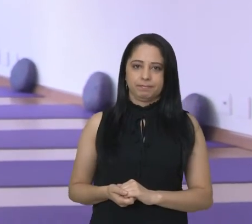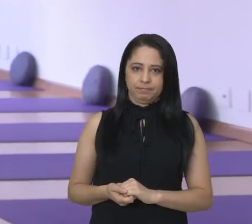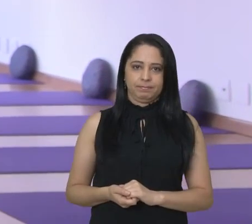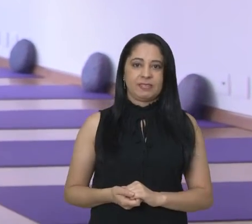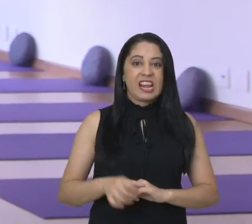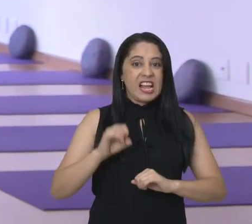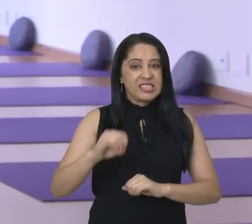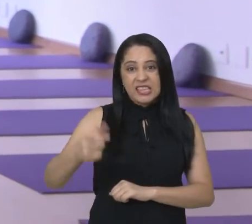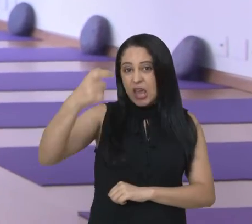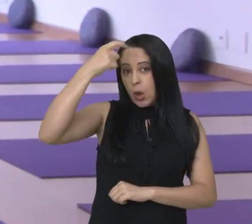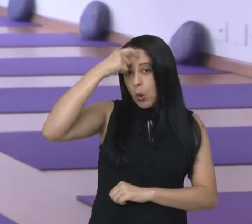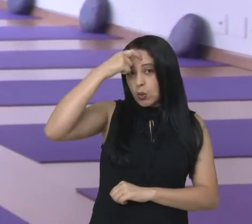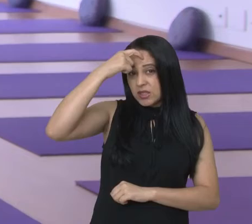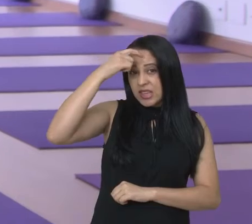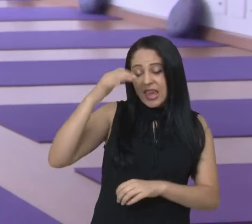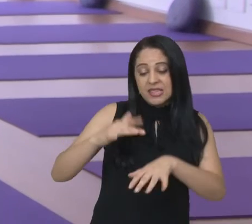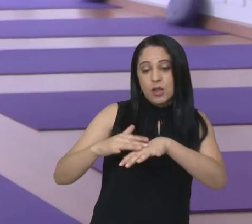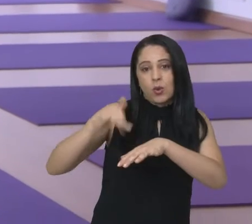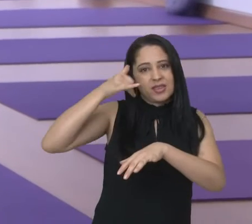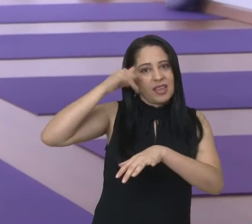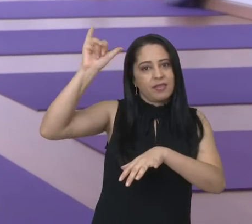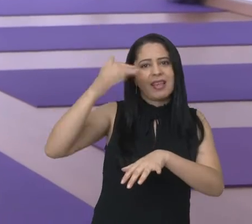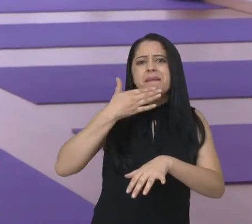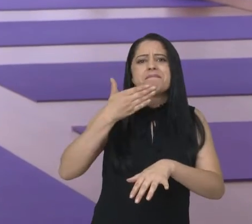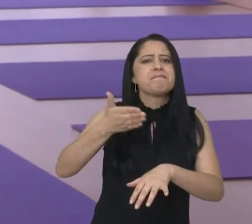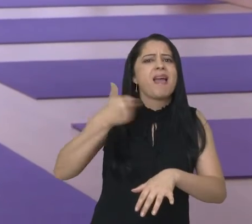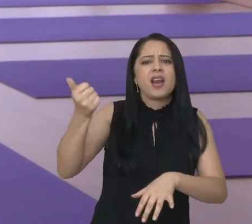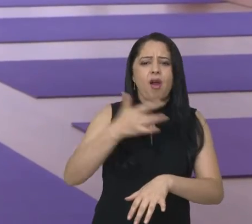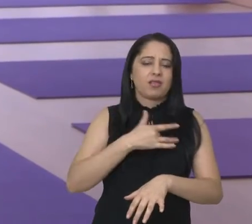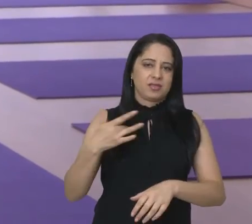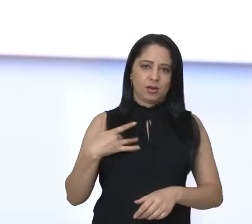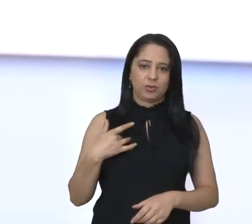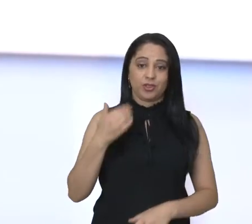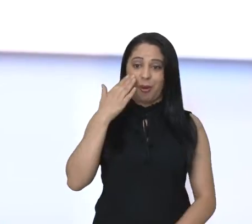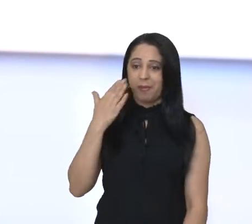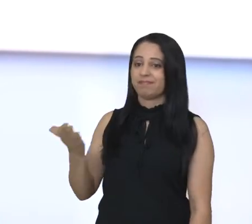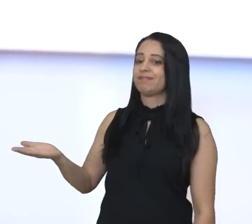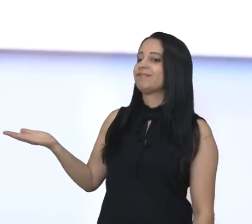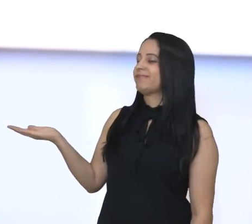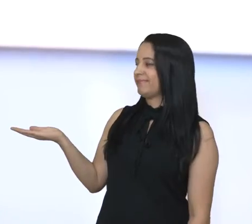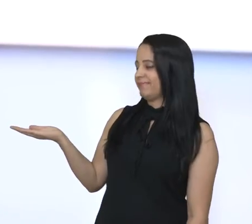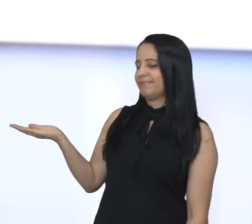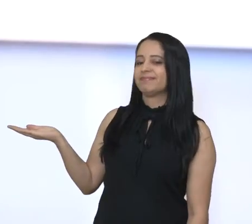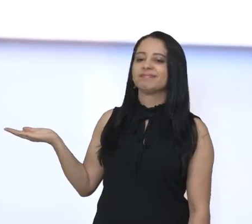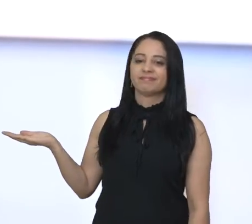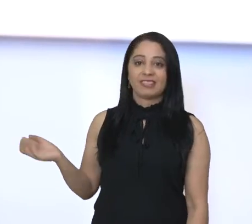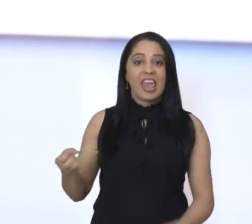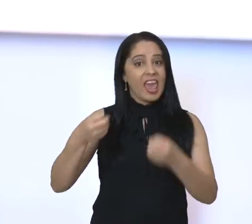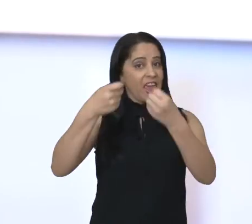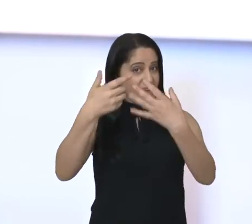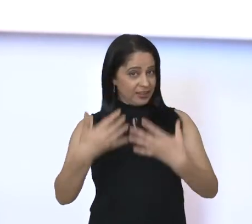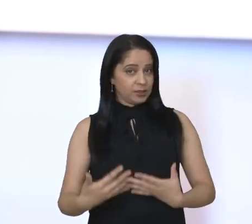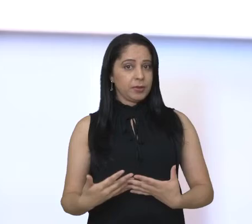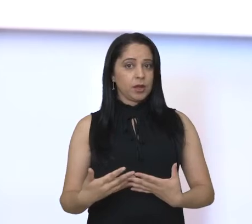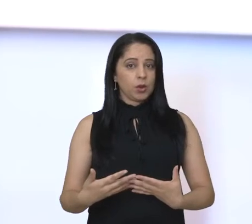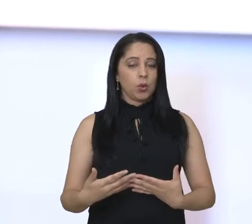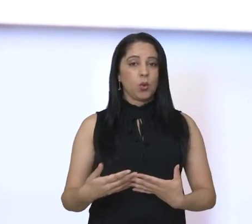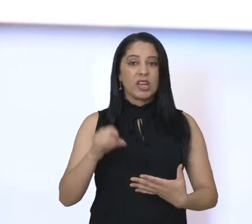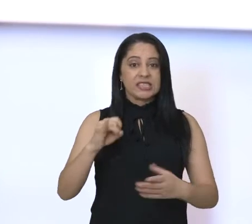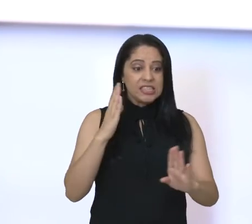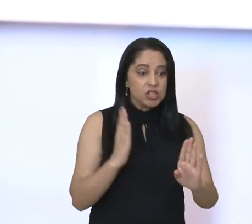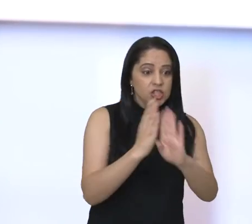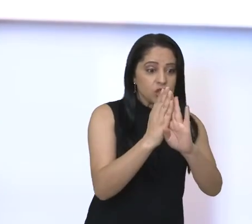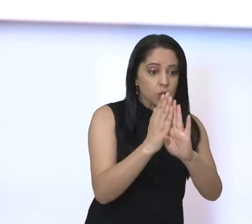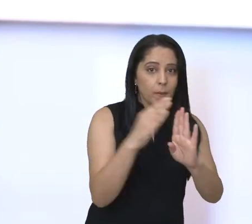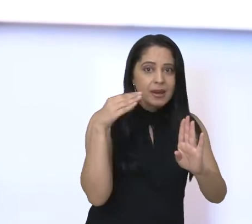a consciência sobre a prevenção, melhor para a saúde do homem. Um exemplo disso é o Mário, que reforça a importância